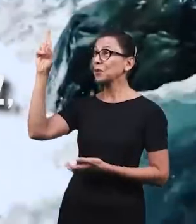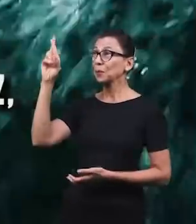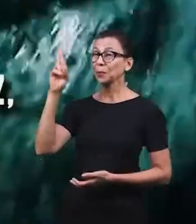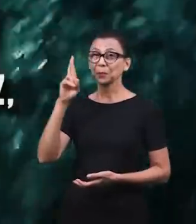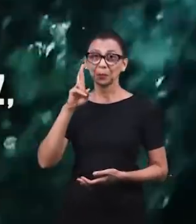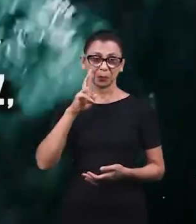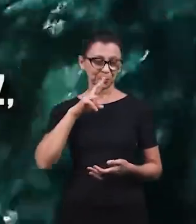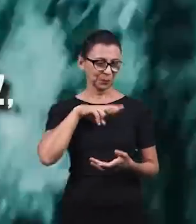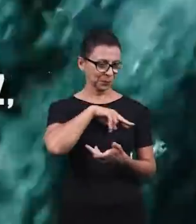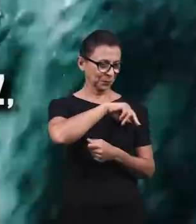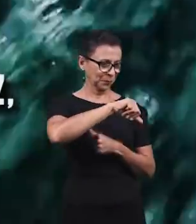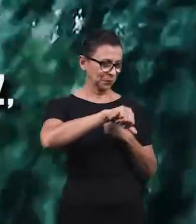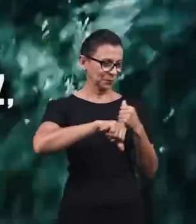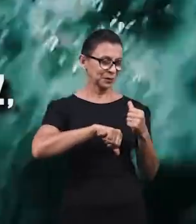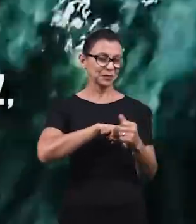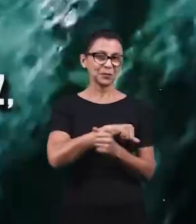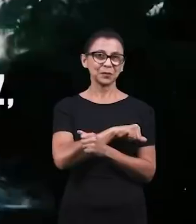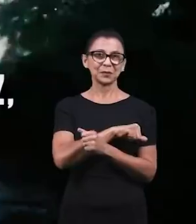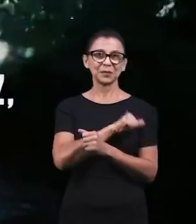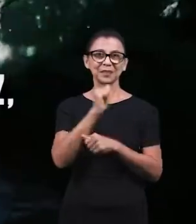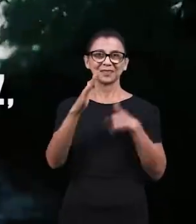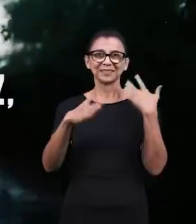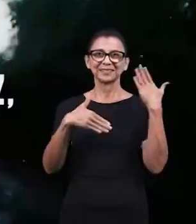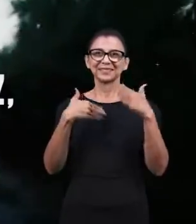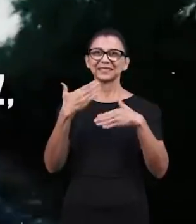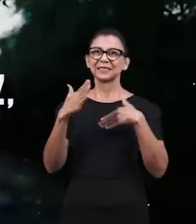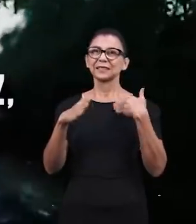E a vida transborda